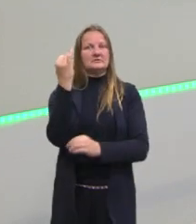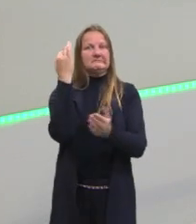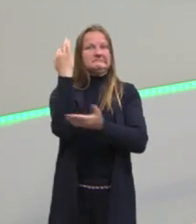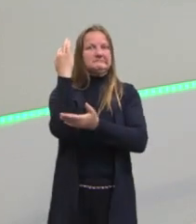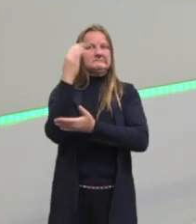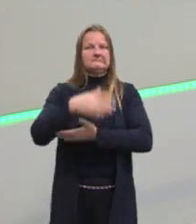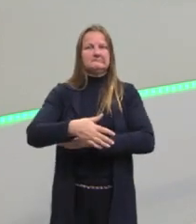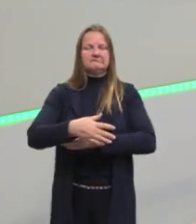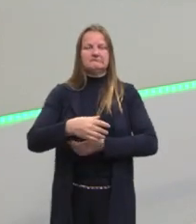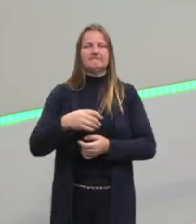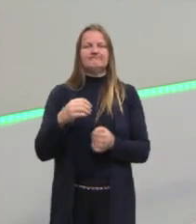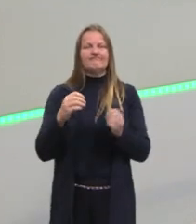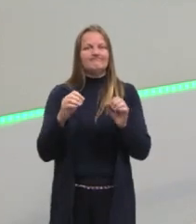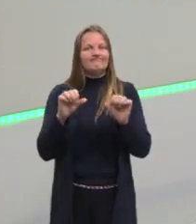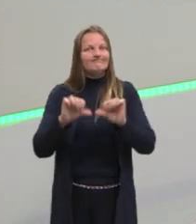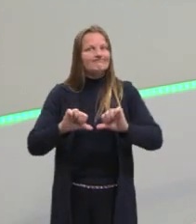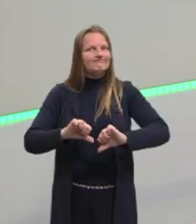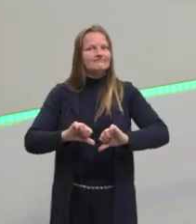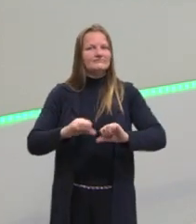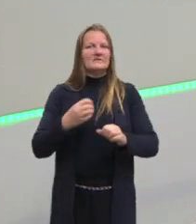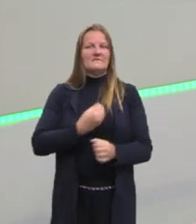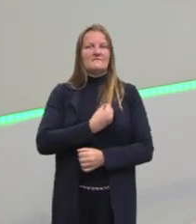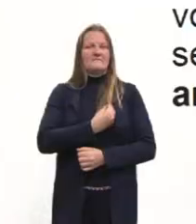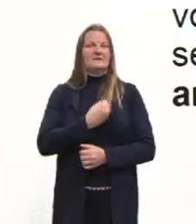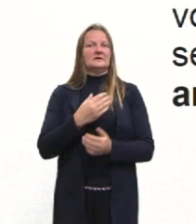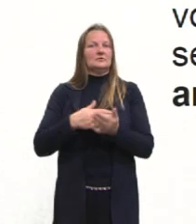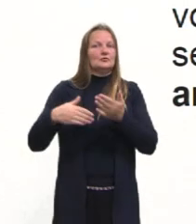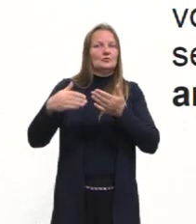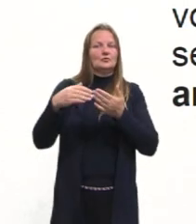que ocorre de forma desenfreada aí no nosso país.